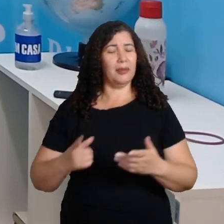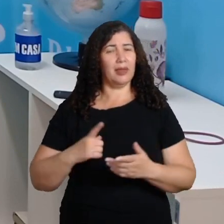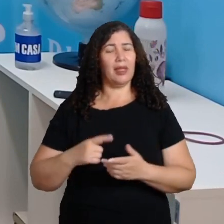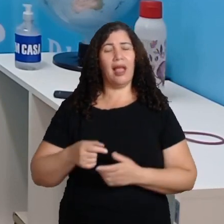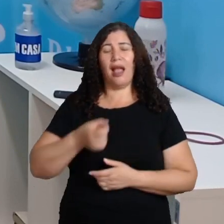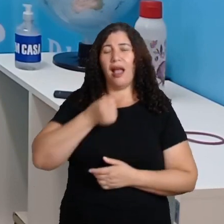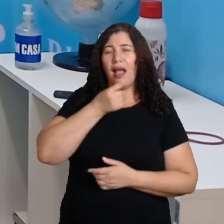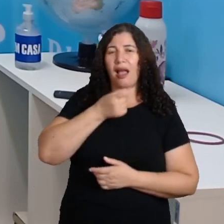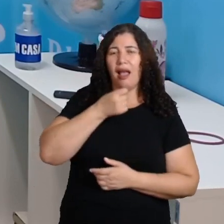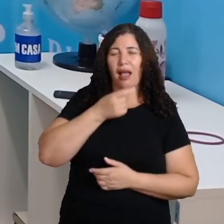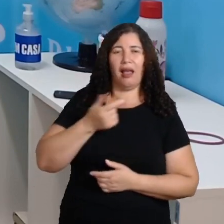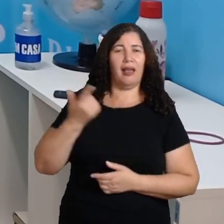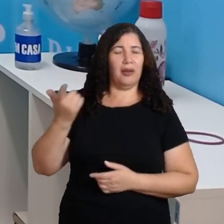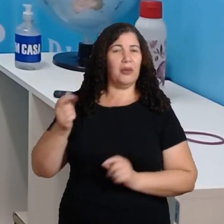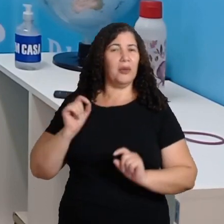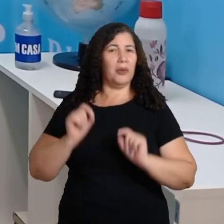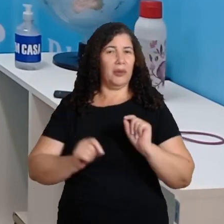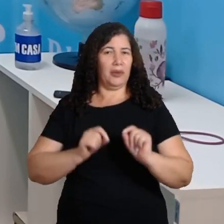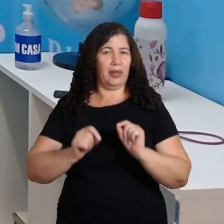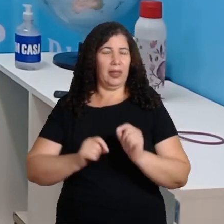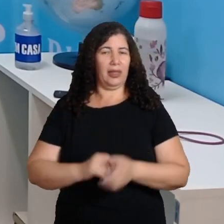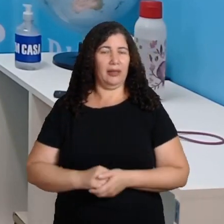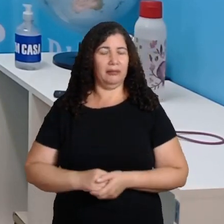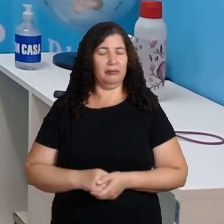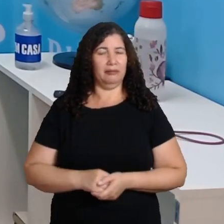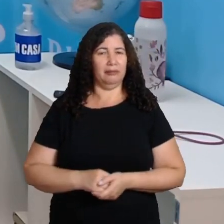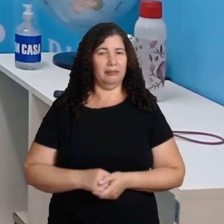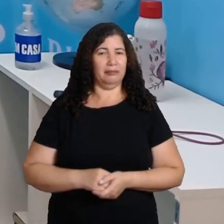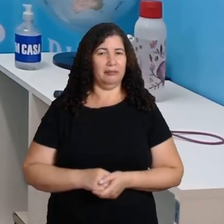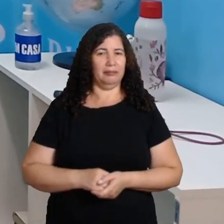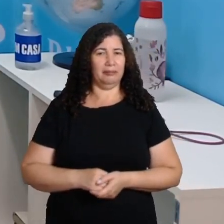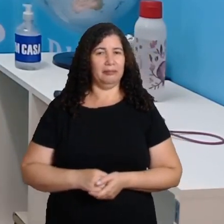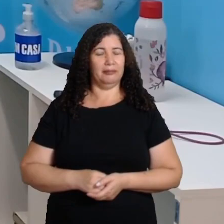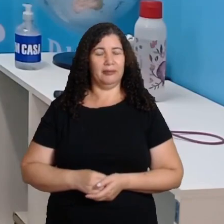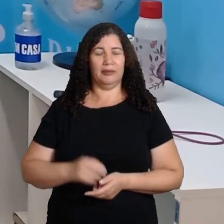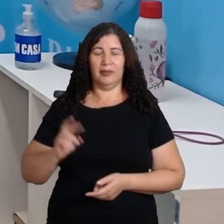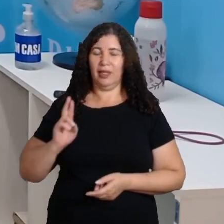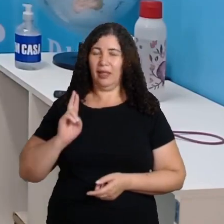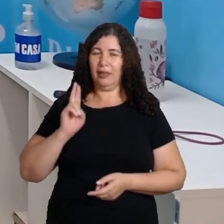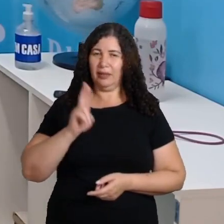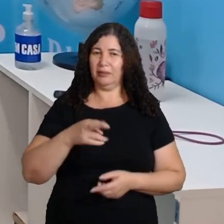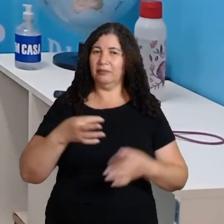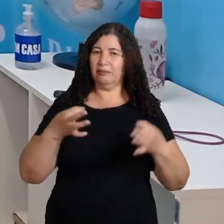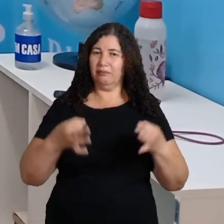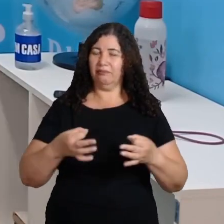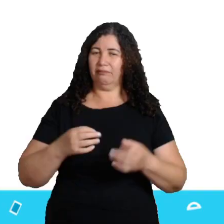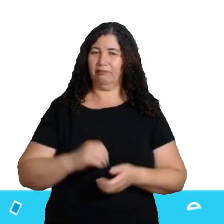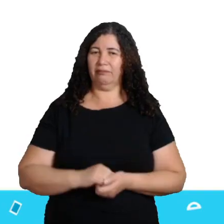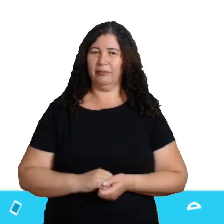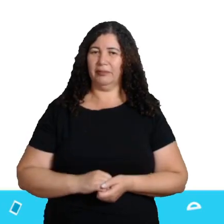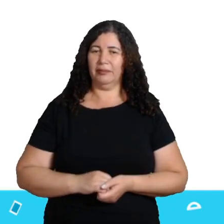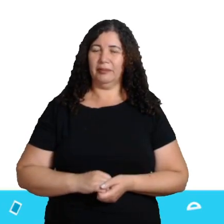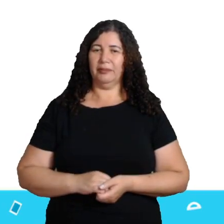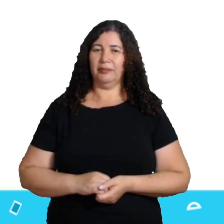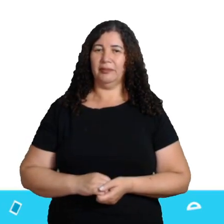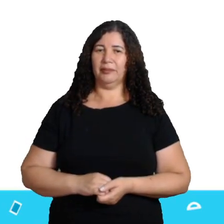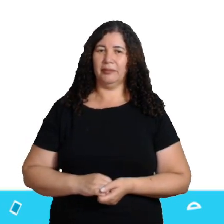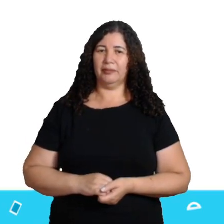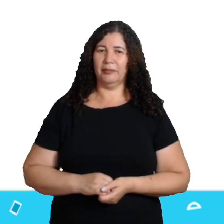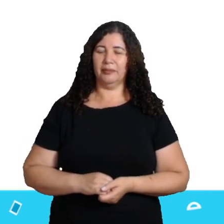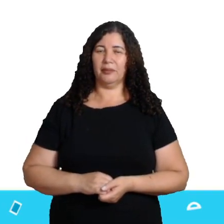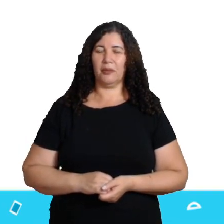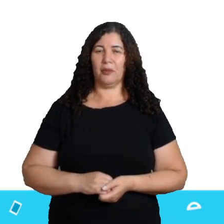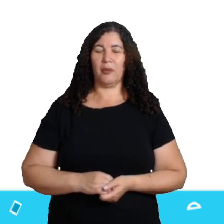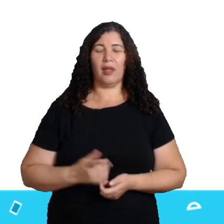na tirinha? Vamos pensar em uma possibilidade de resposta correta? Venham aqui comigo.